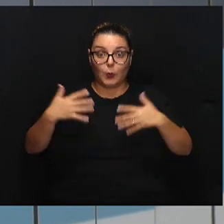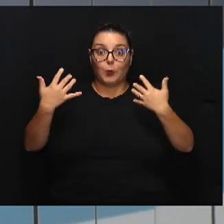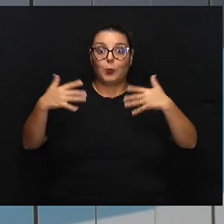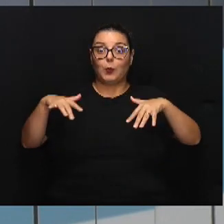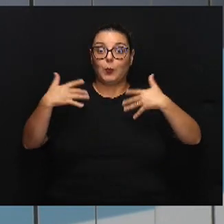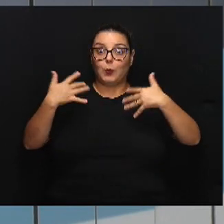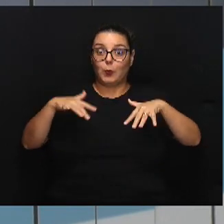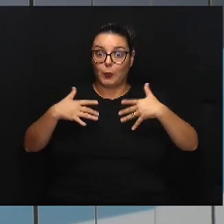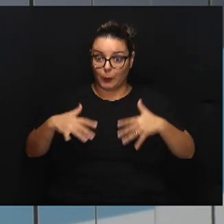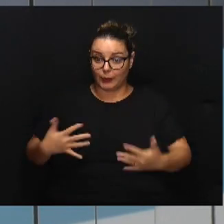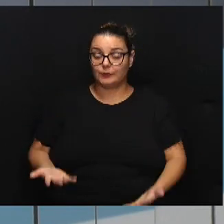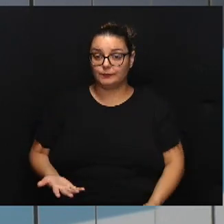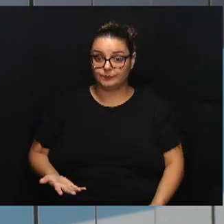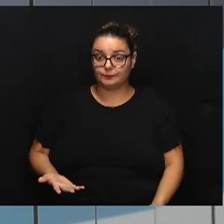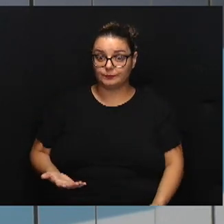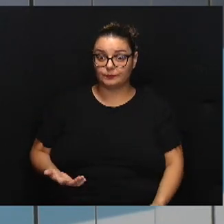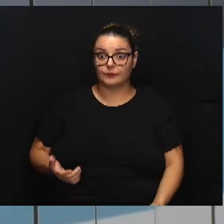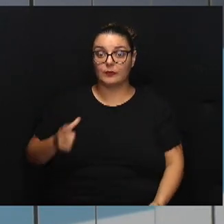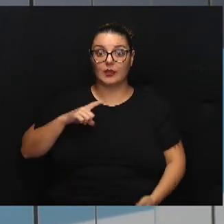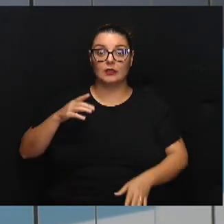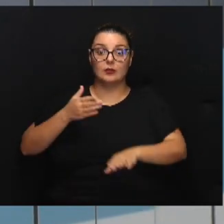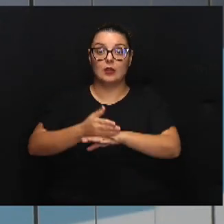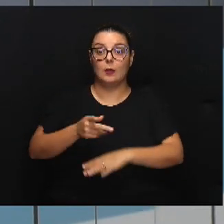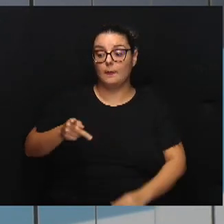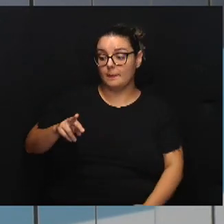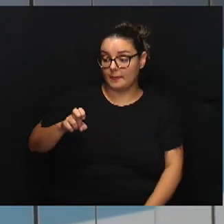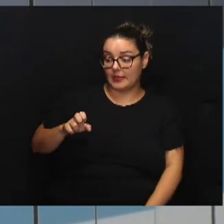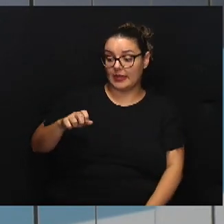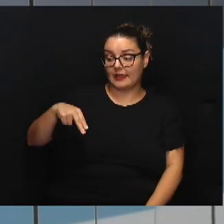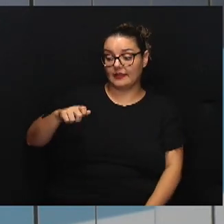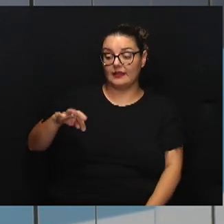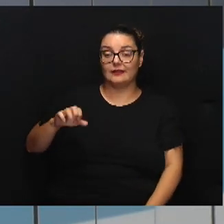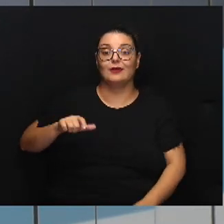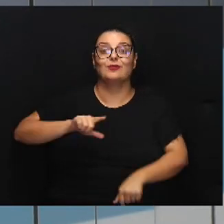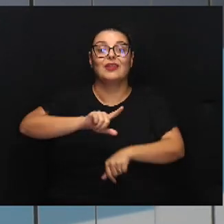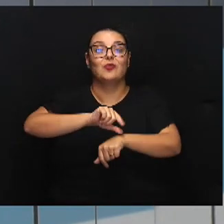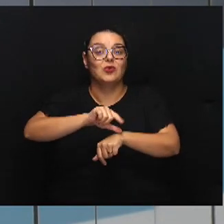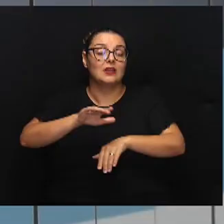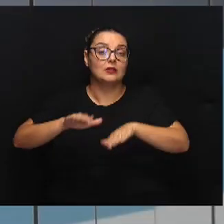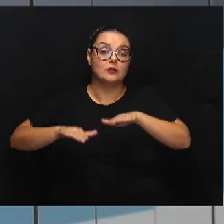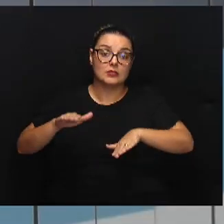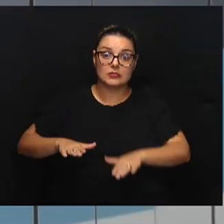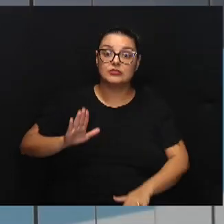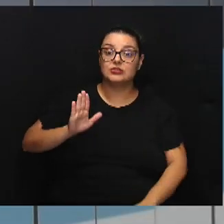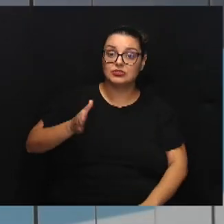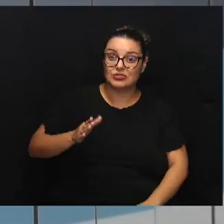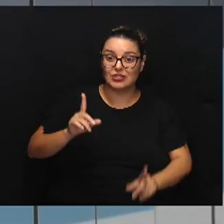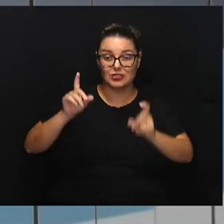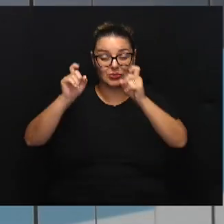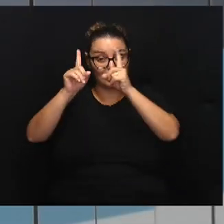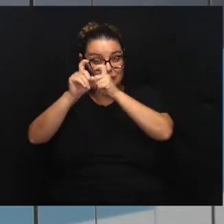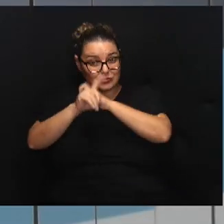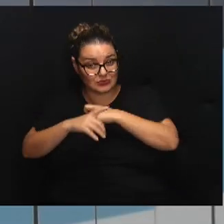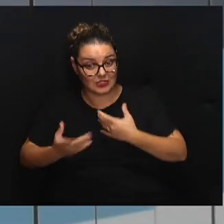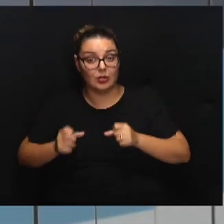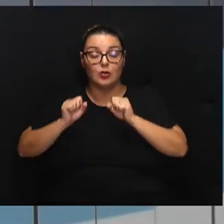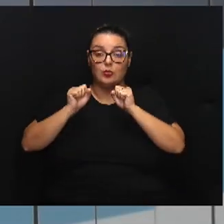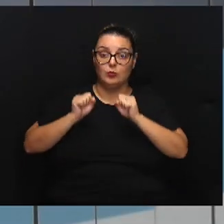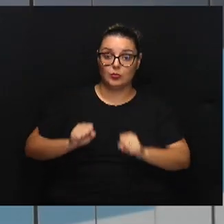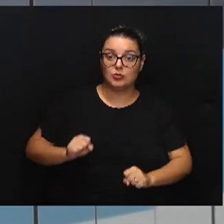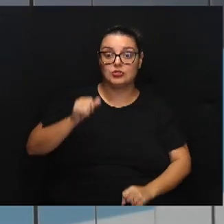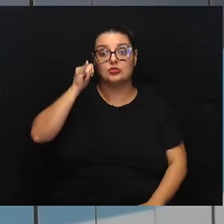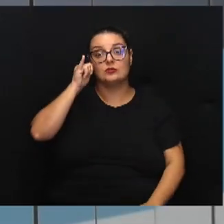ter acesso ao pré-natal de forma tardia, muitas vezes já com complicações que poderiam ter